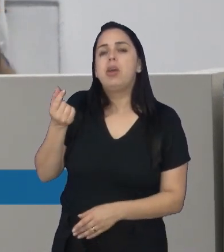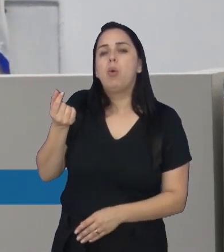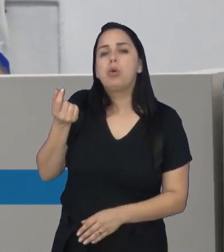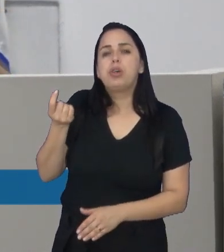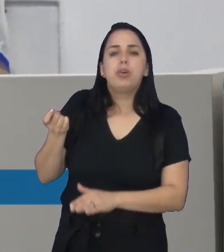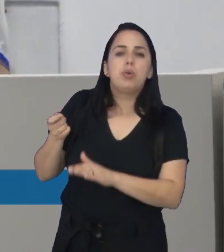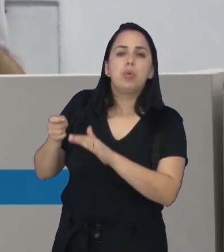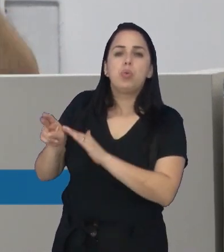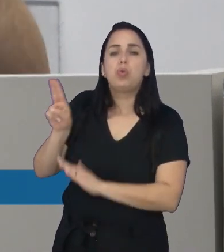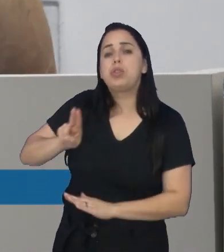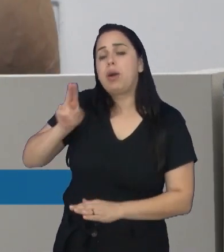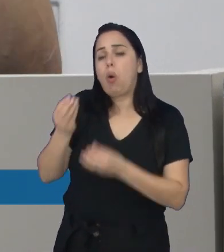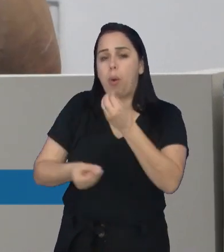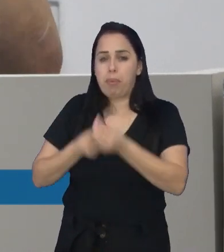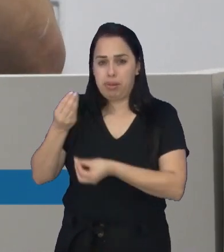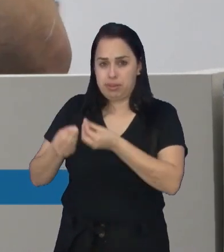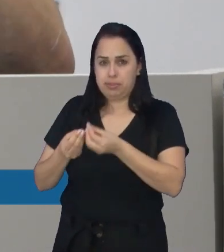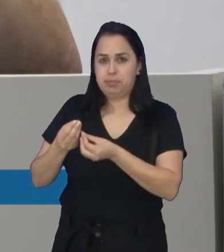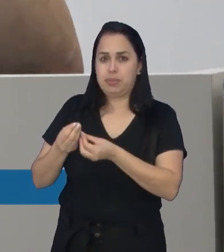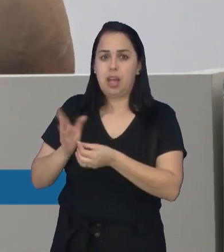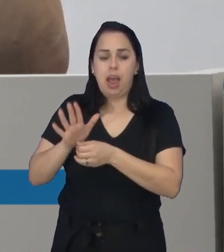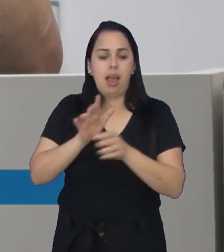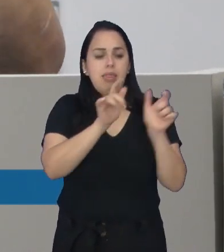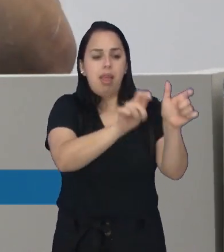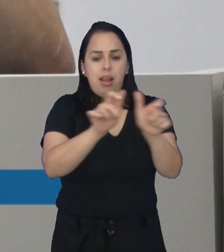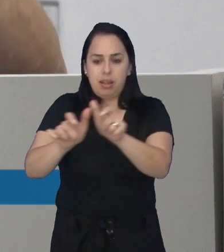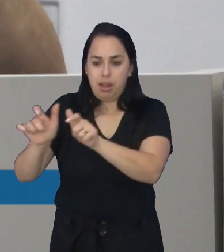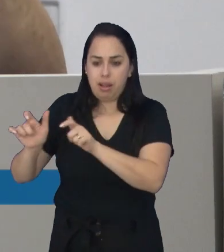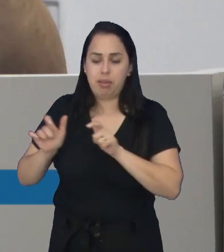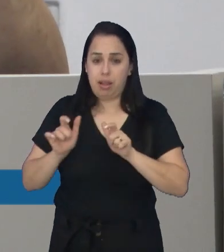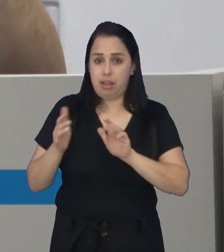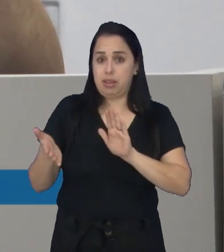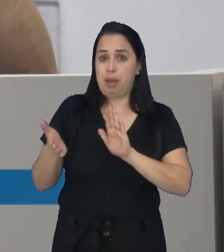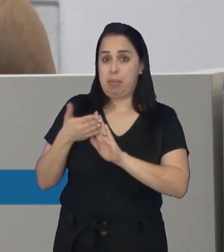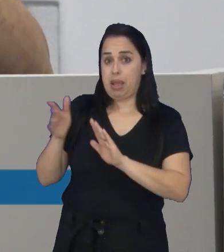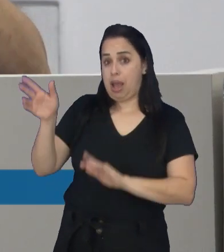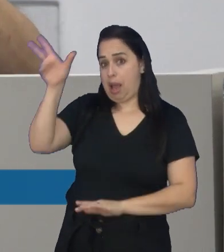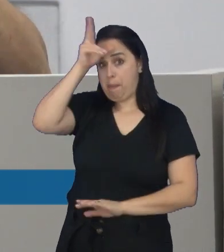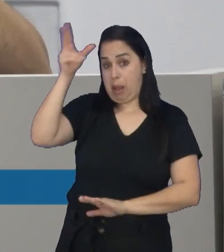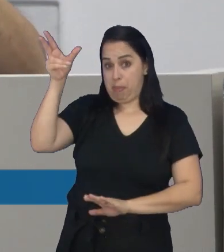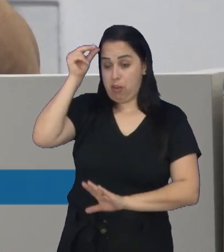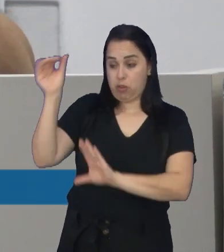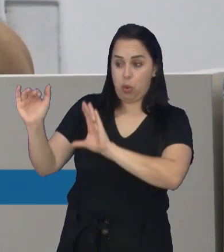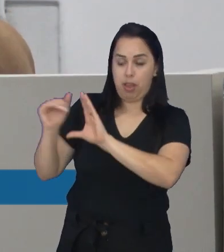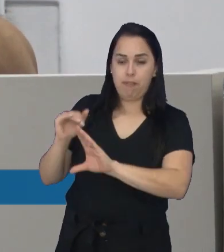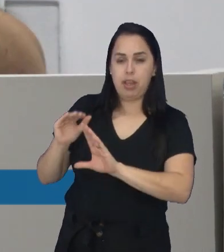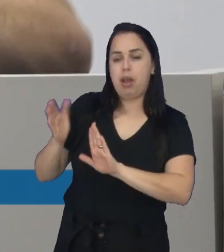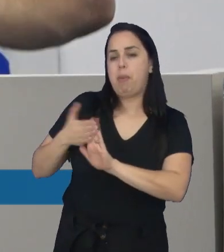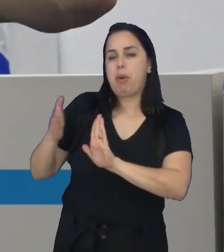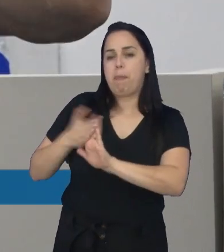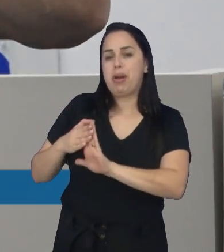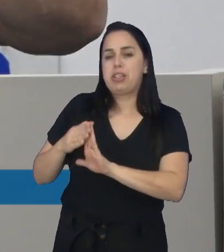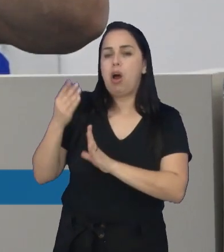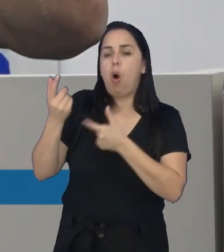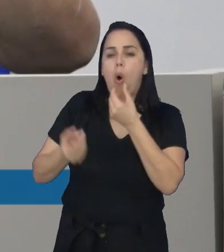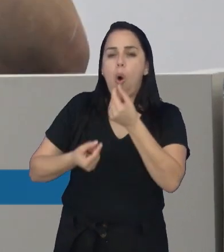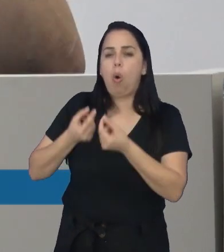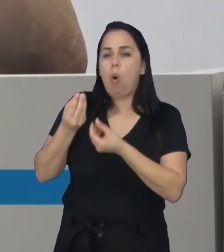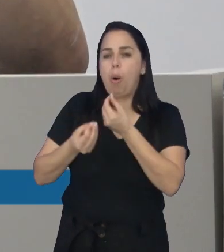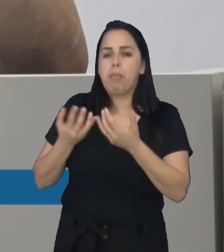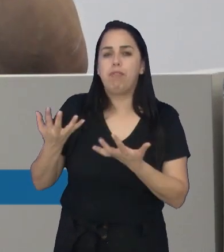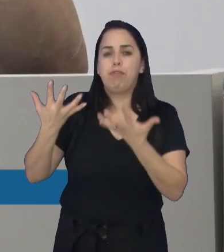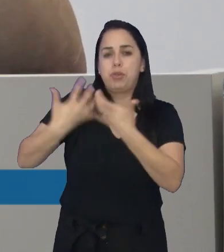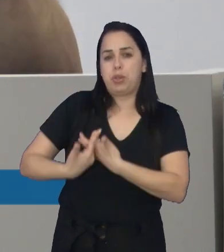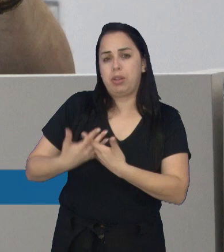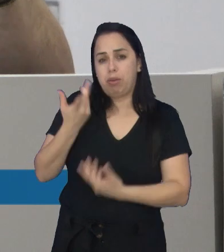então ali dentro você tem os espaços a proposta que a prefeitura faz ali naquele momento para uso do dinheiro agora a questão